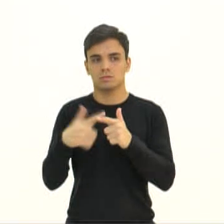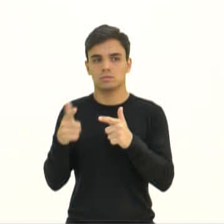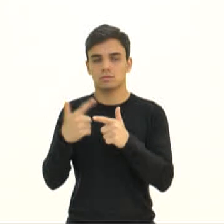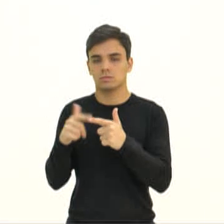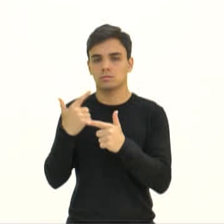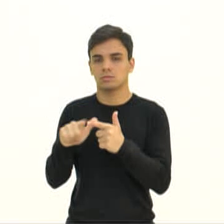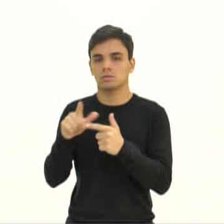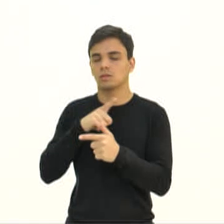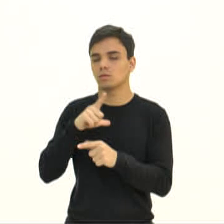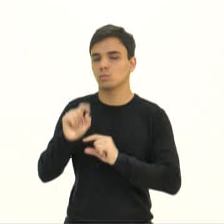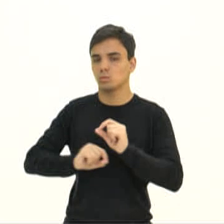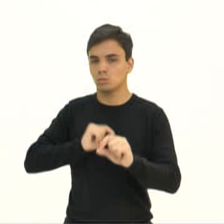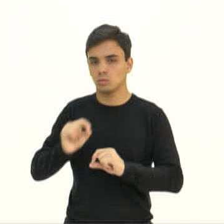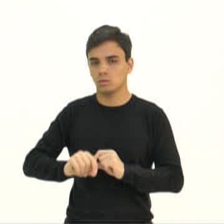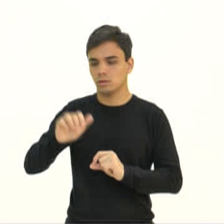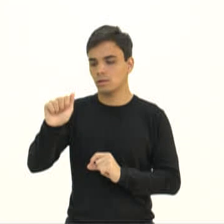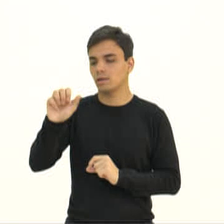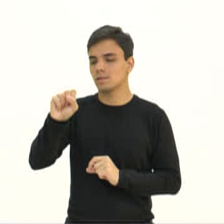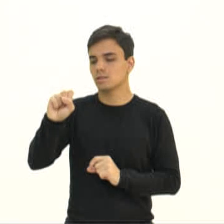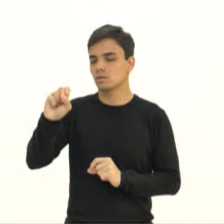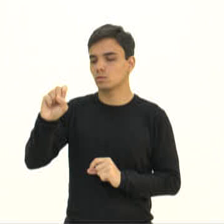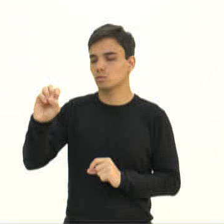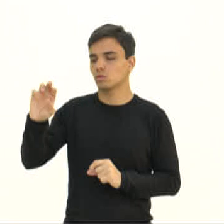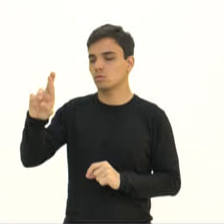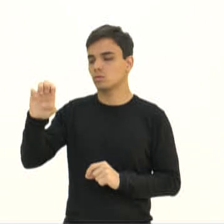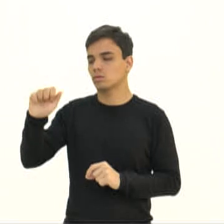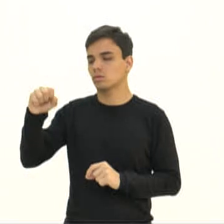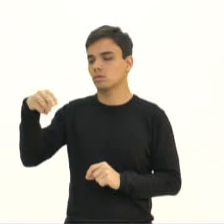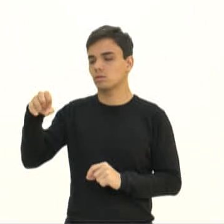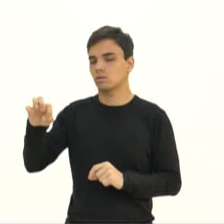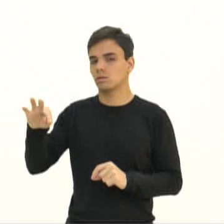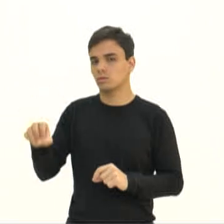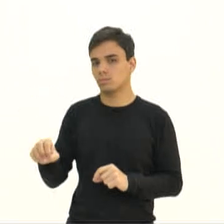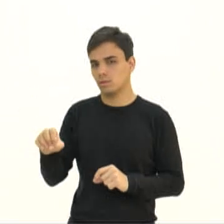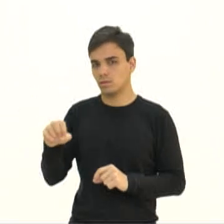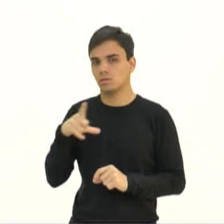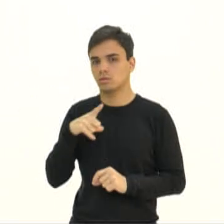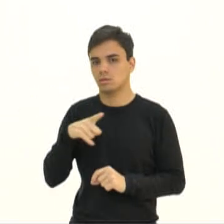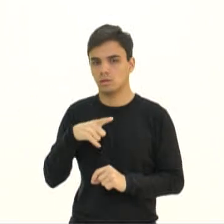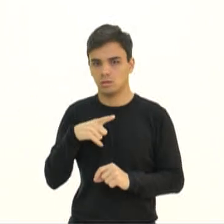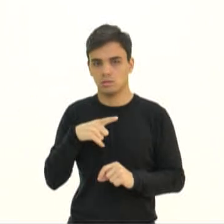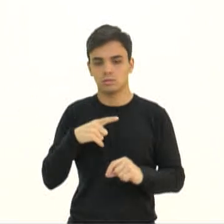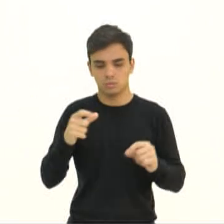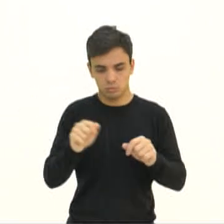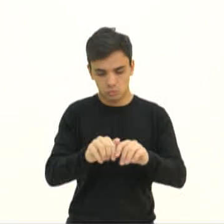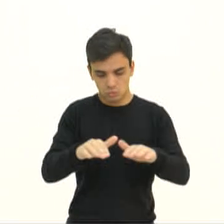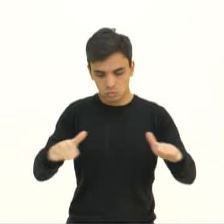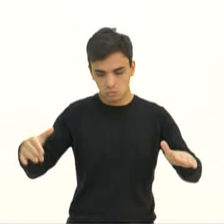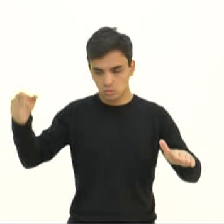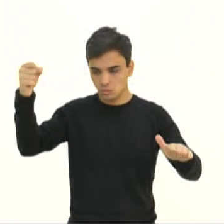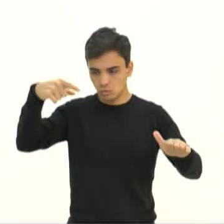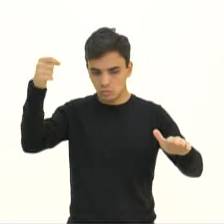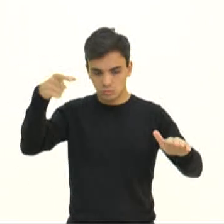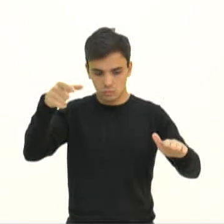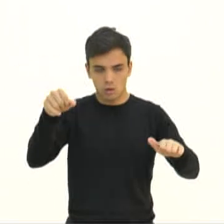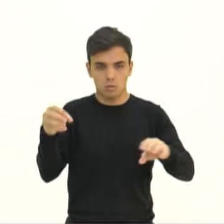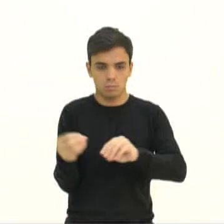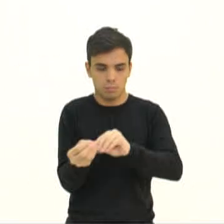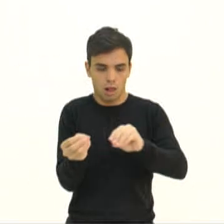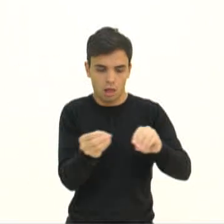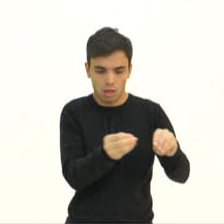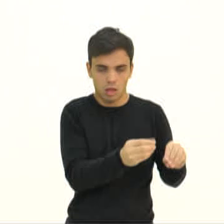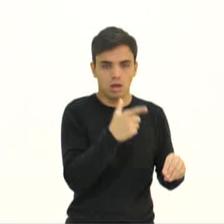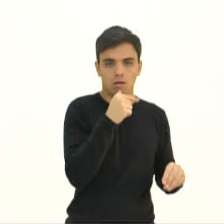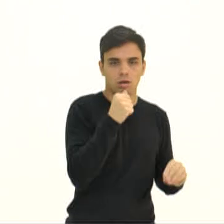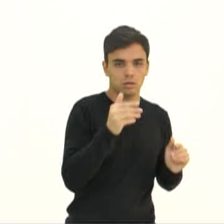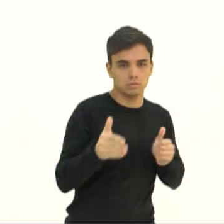o assoreamento, o solo está exposto, carrega esse material para dentro do rio. E tudo isso vai prejudicando aquela área lá. É